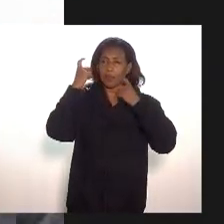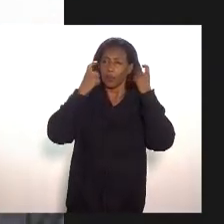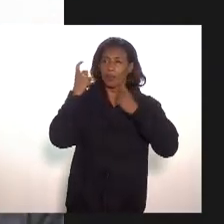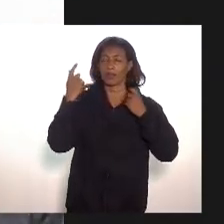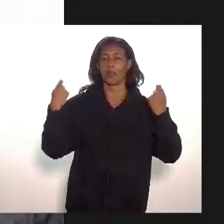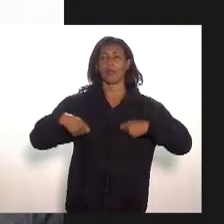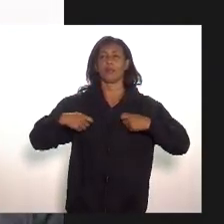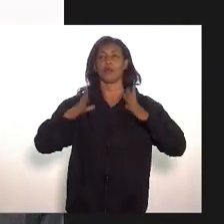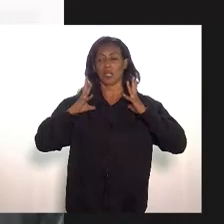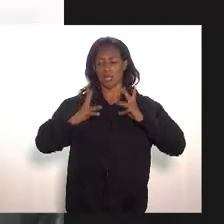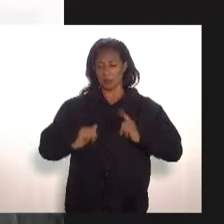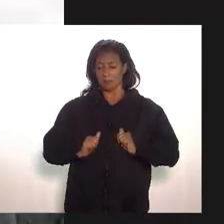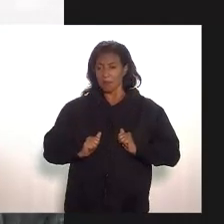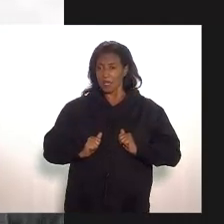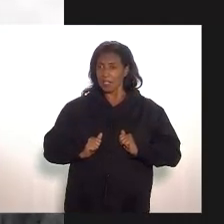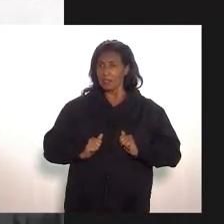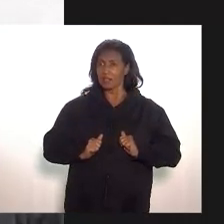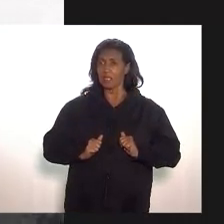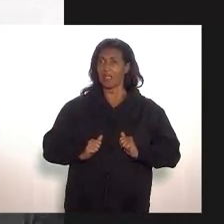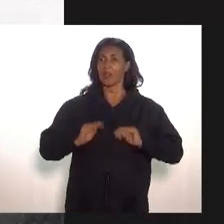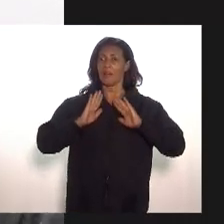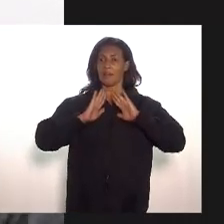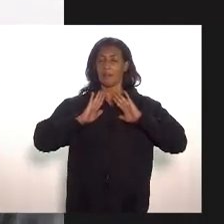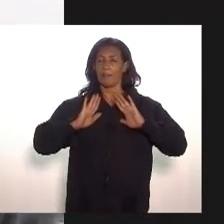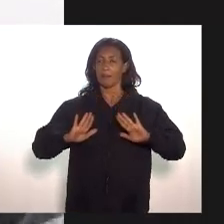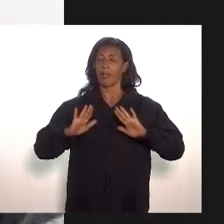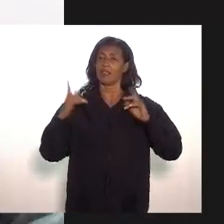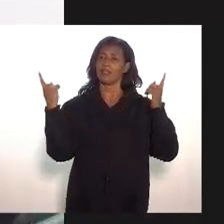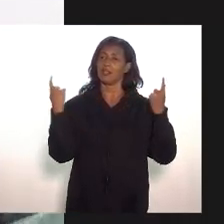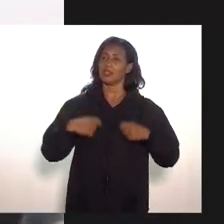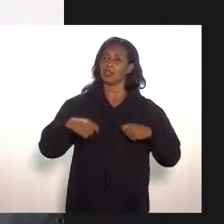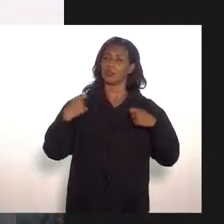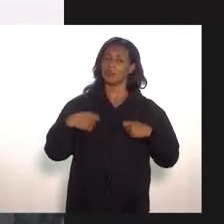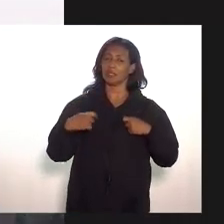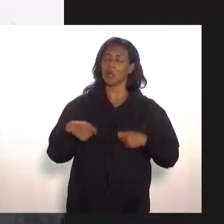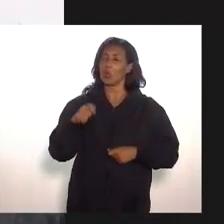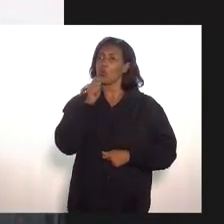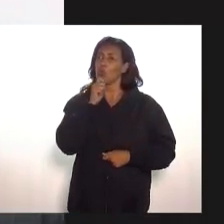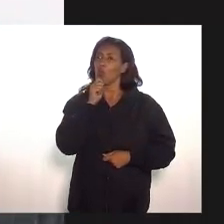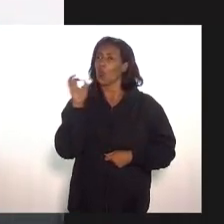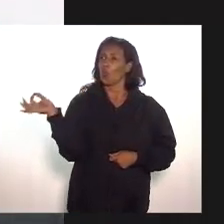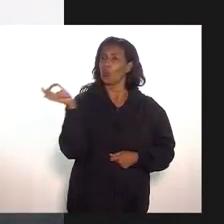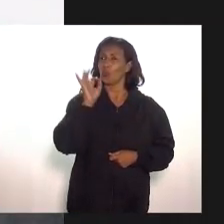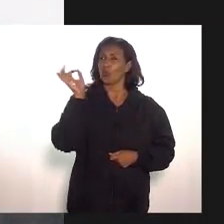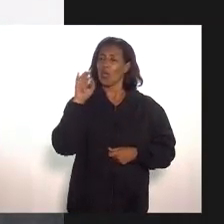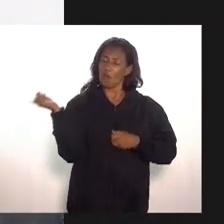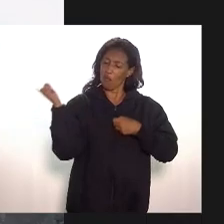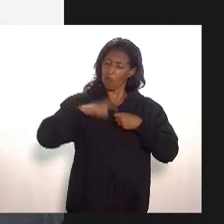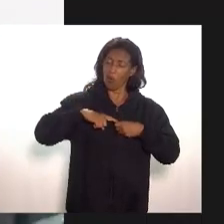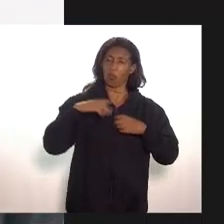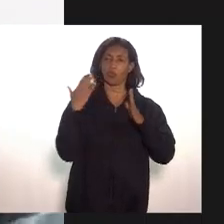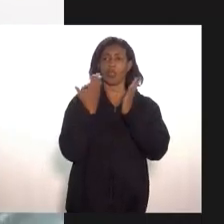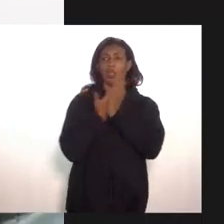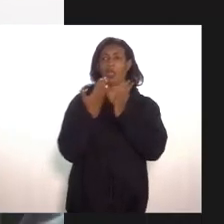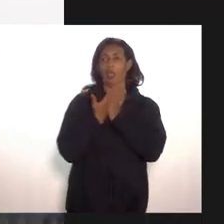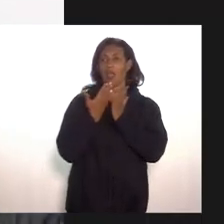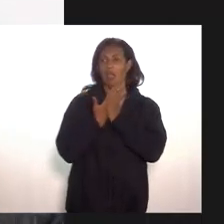demanda, mas eles querem, sim, voltar. Não existe nenhuma comprovação de que a volta às aulas é algo